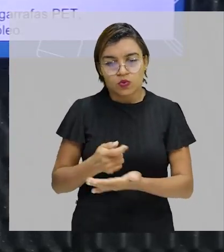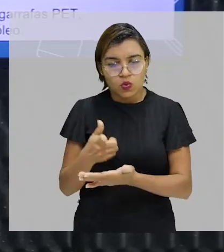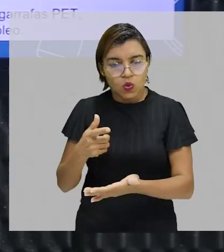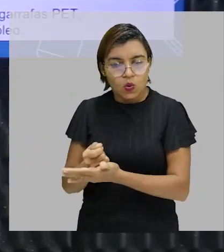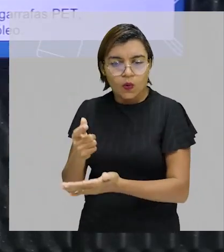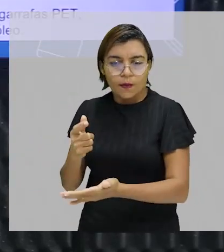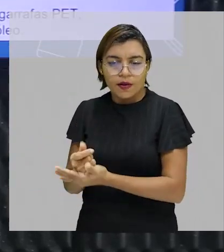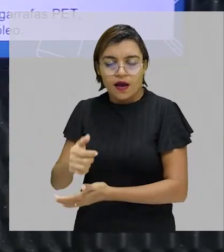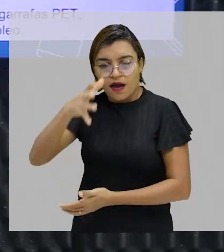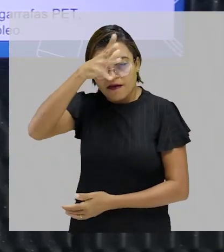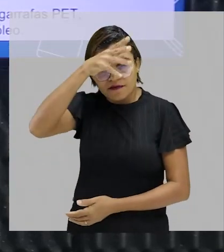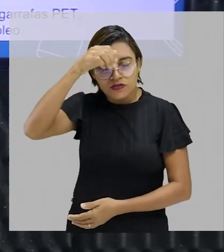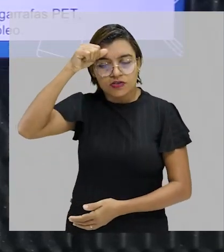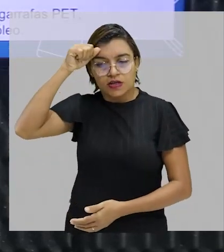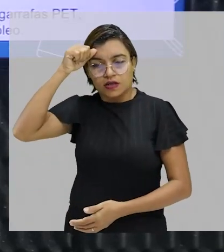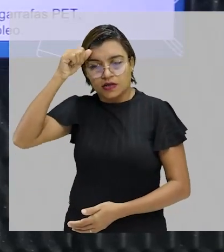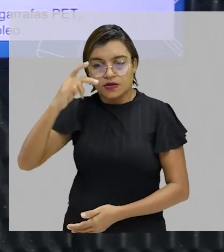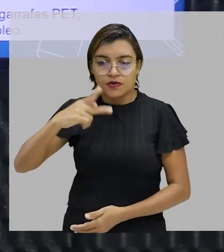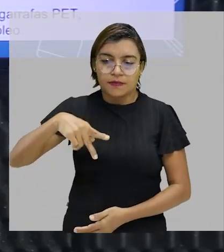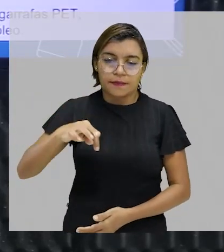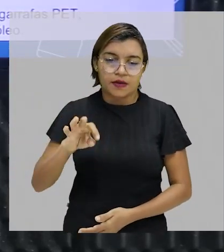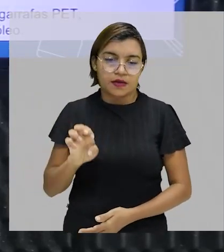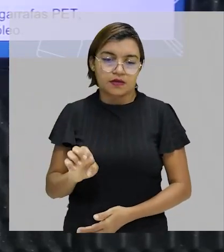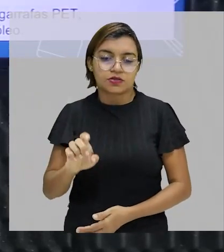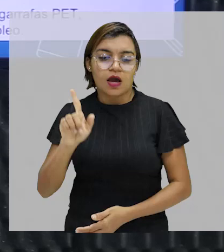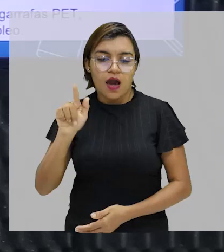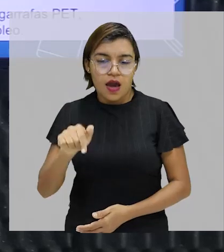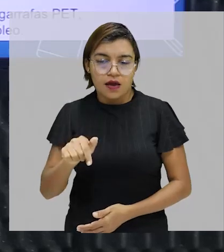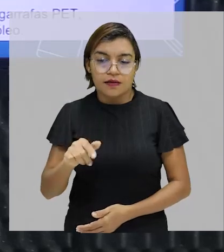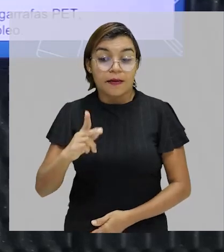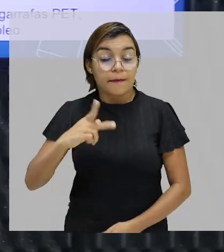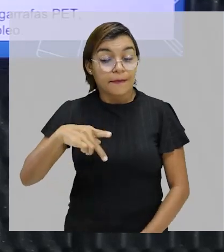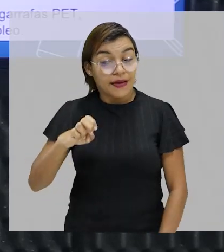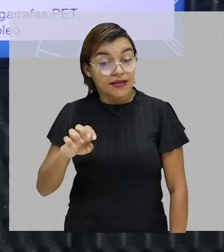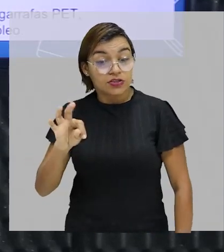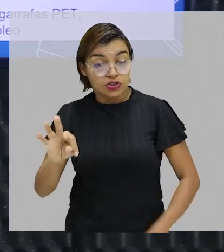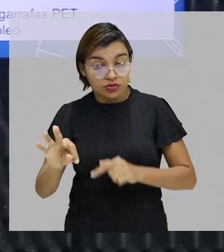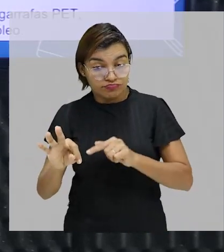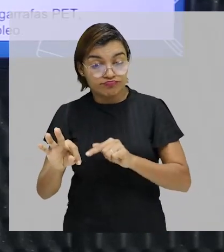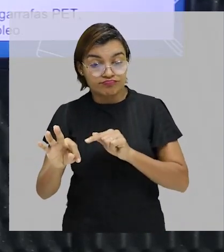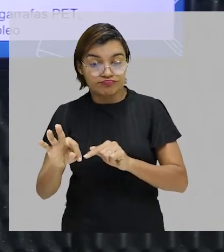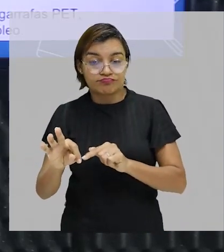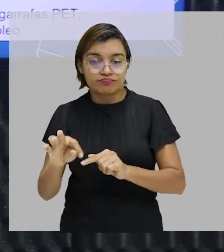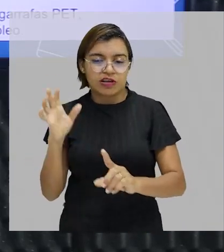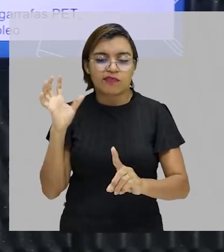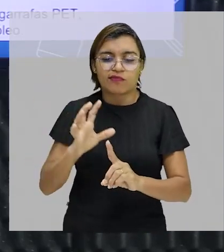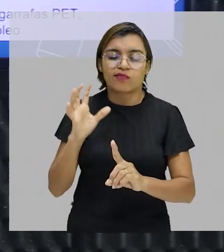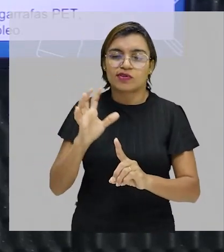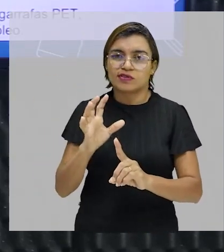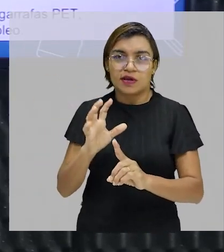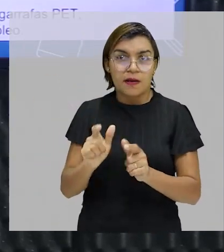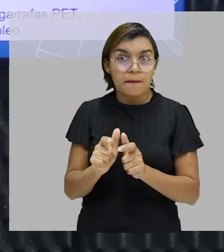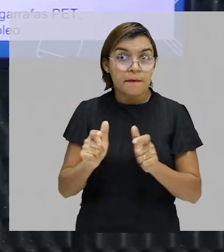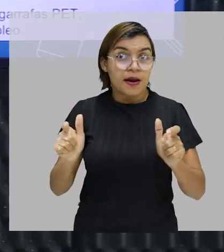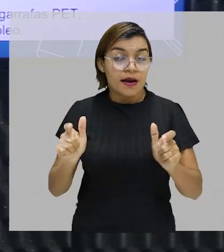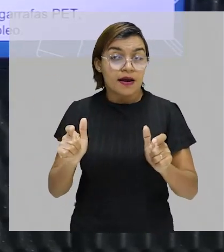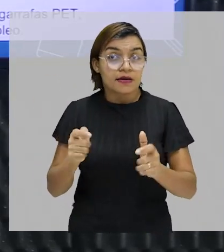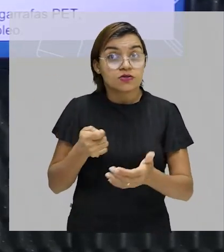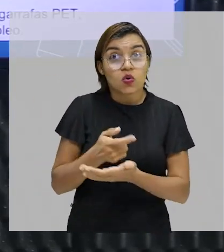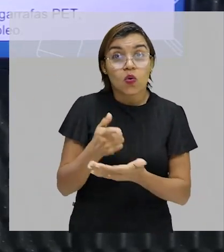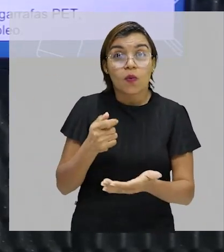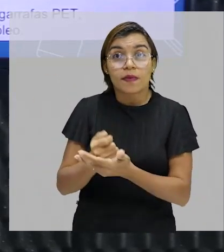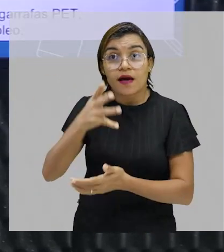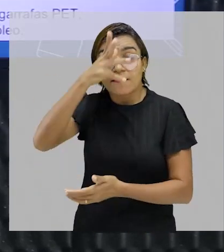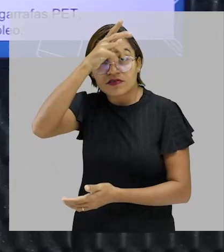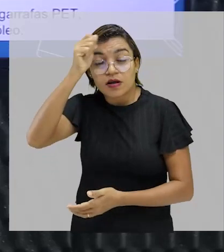em garrafas PET, né, leva a uma maior demanda. Lógico. Quanto mais consumirmos refrigerante, então